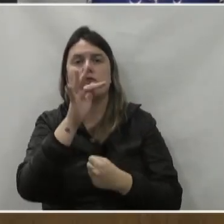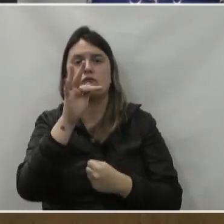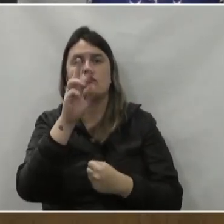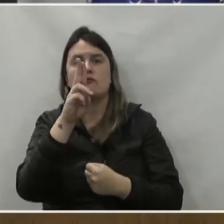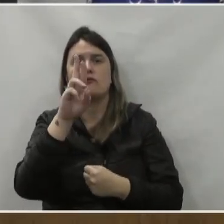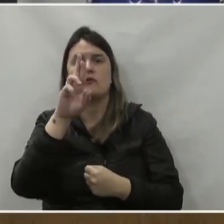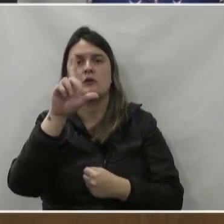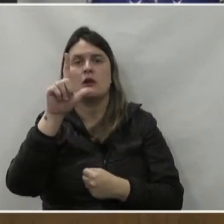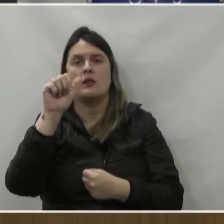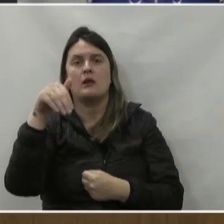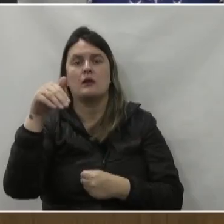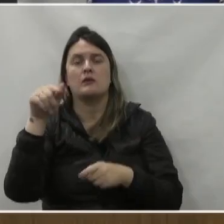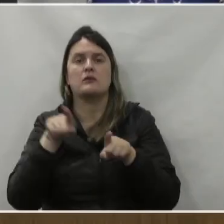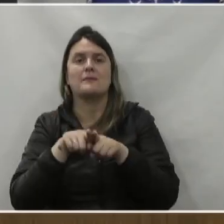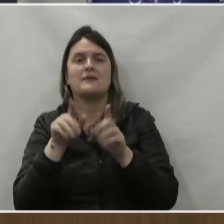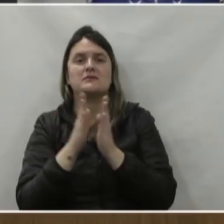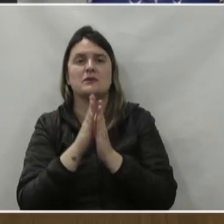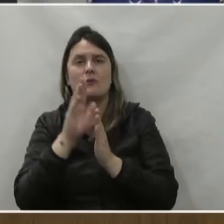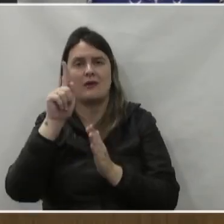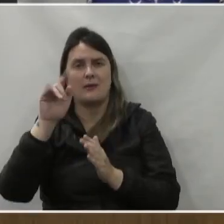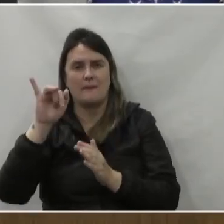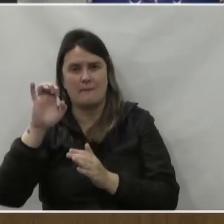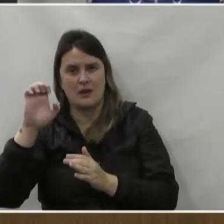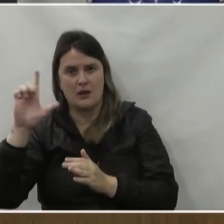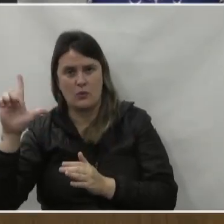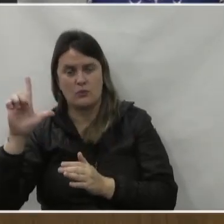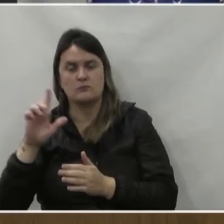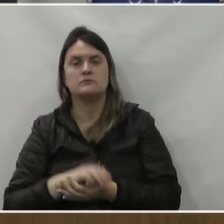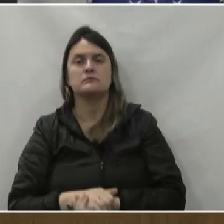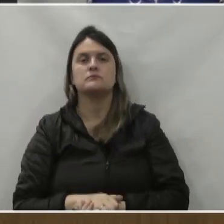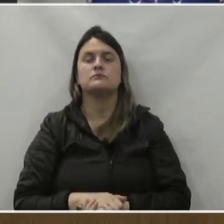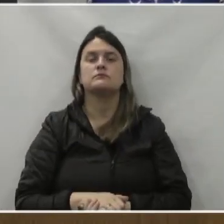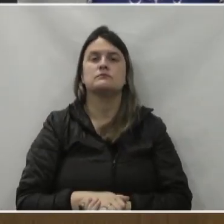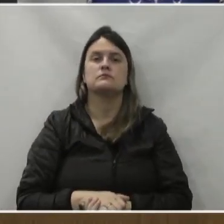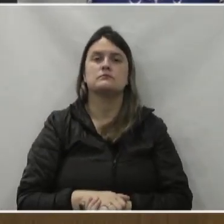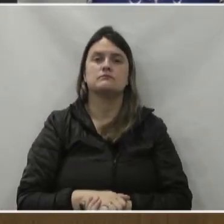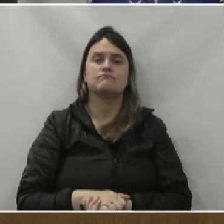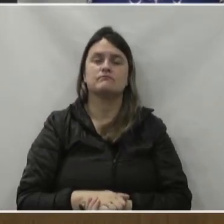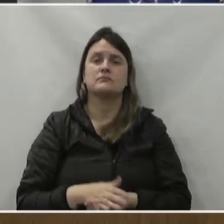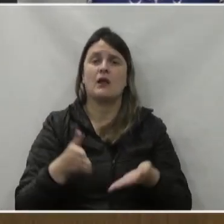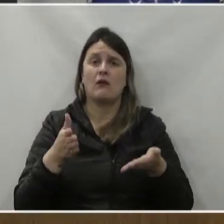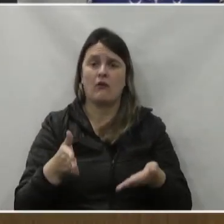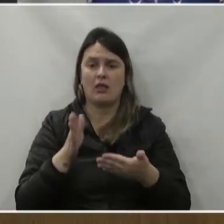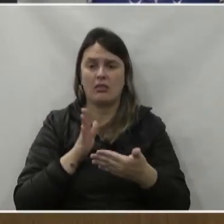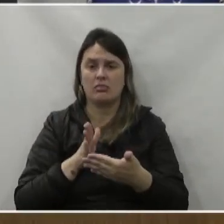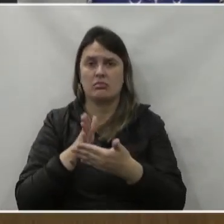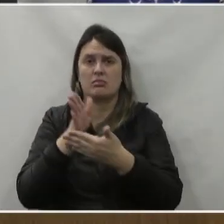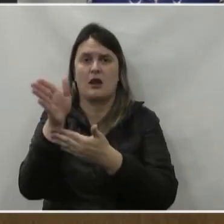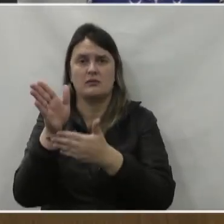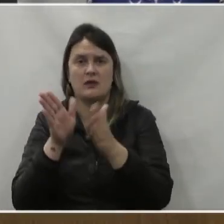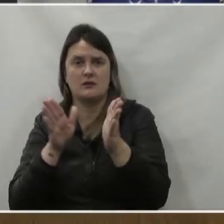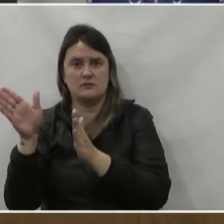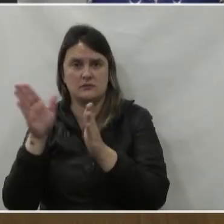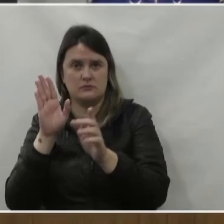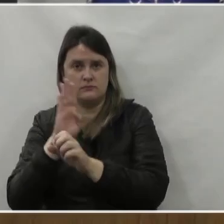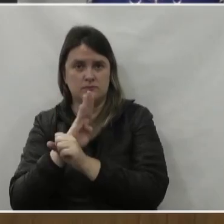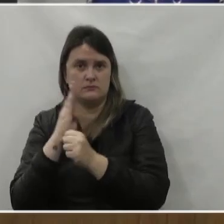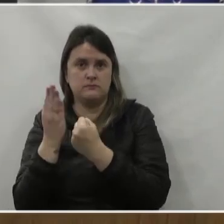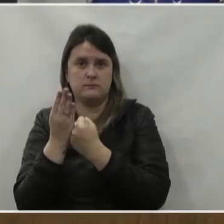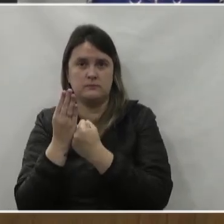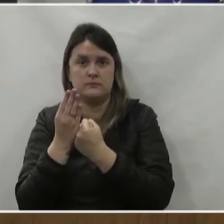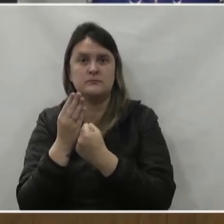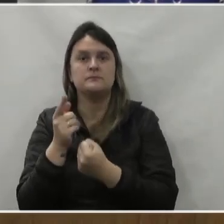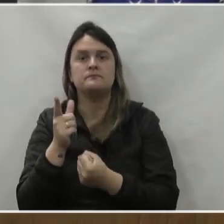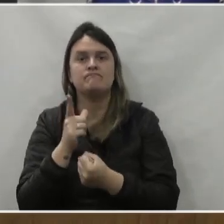São Gabriel, e União da Vitória, Paraná. Justificativa. A atual entrada de acesso aos referidos bairros